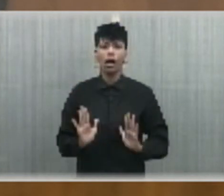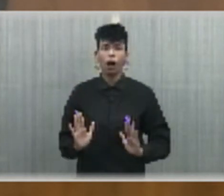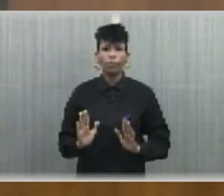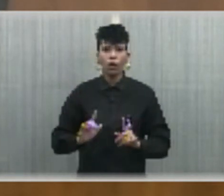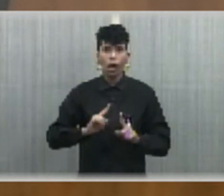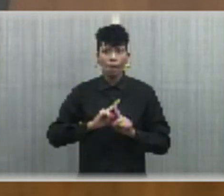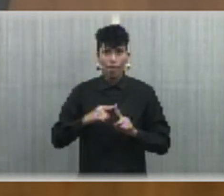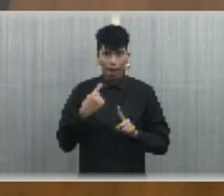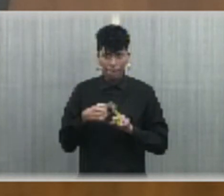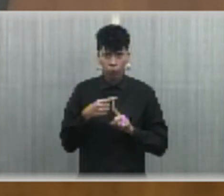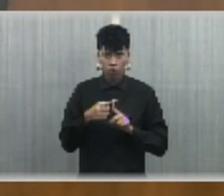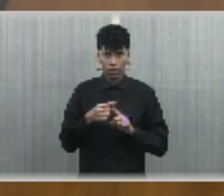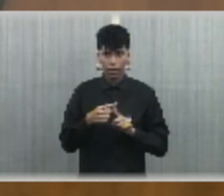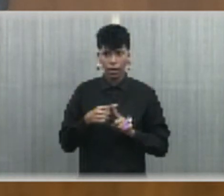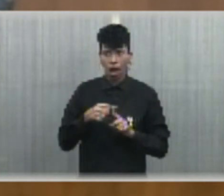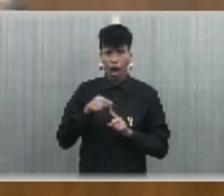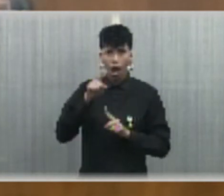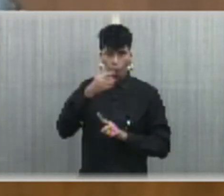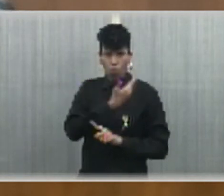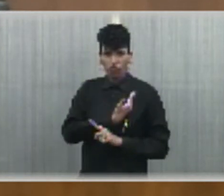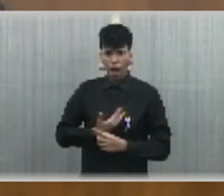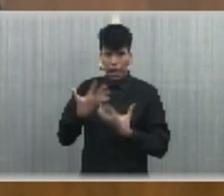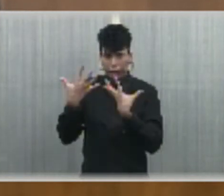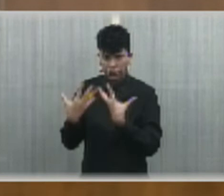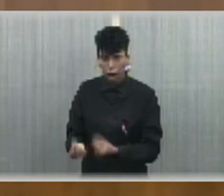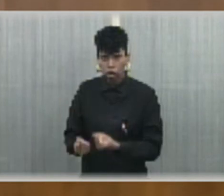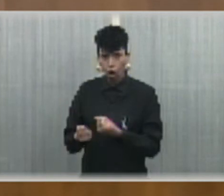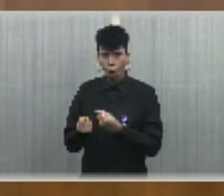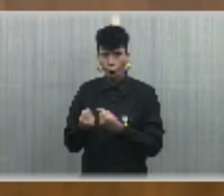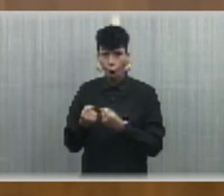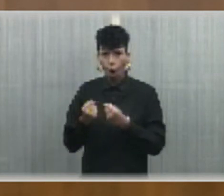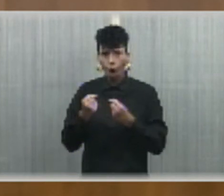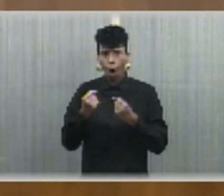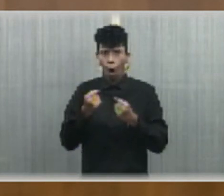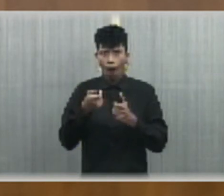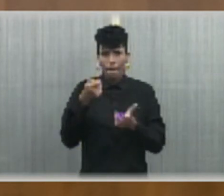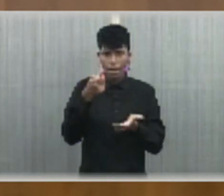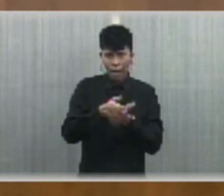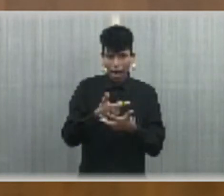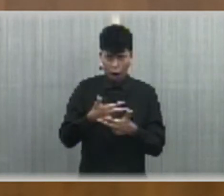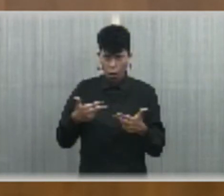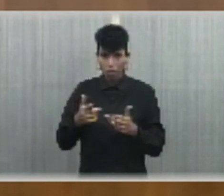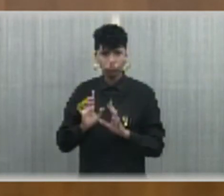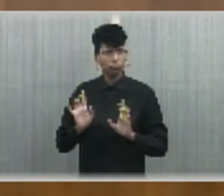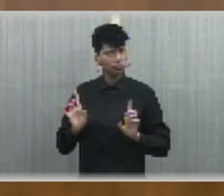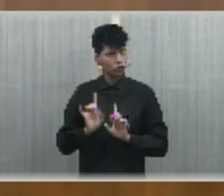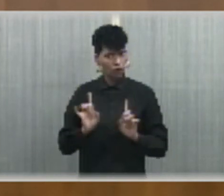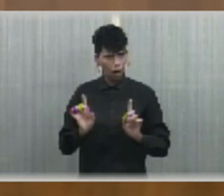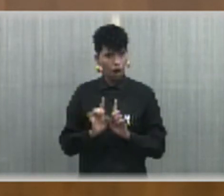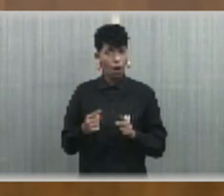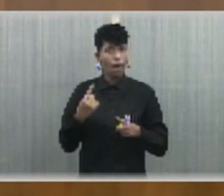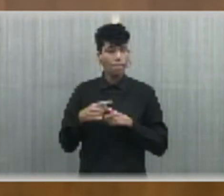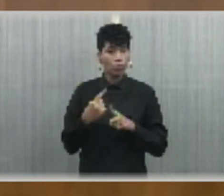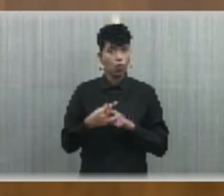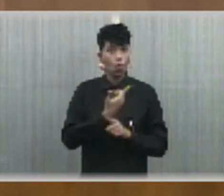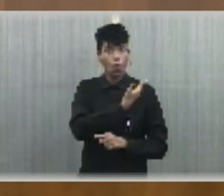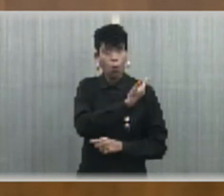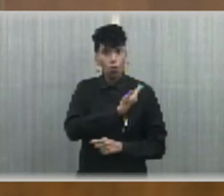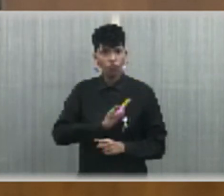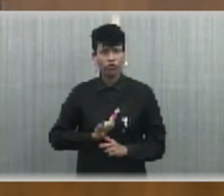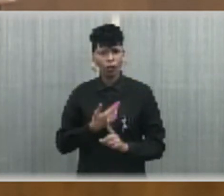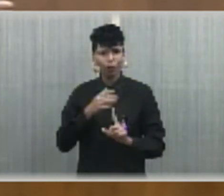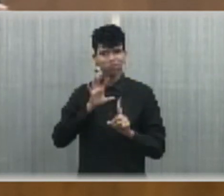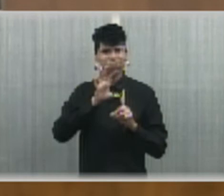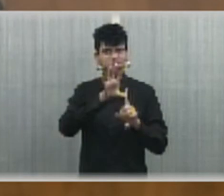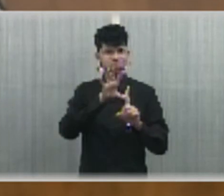sua reivindicação atendida, mas retornaram porque o governo estava perseguindo esses trabalhadores da educação,